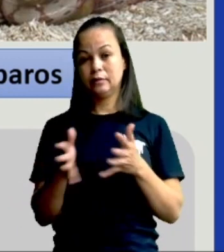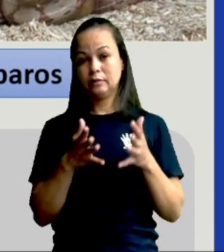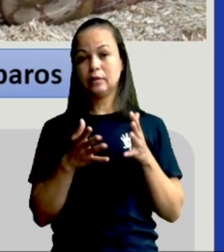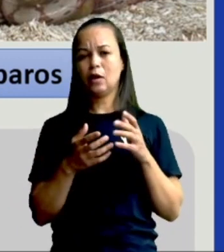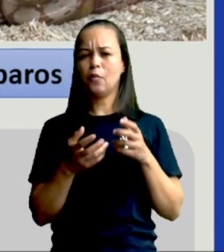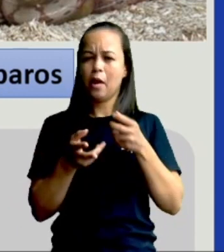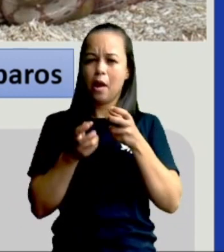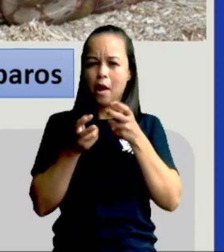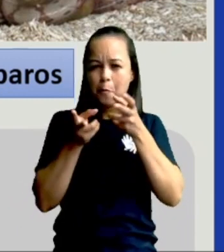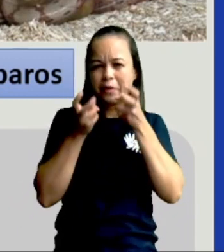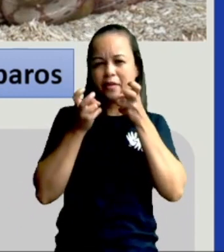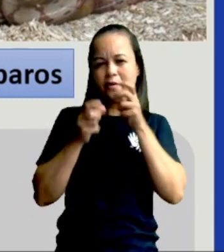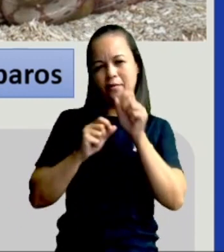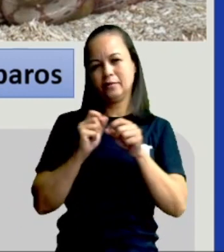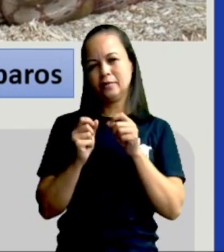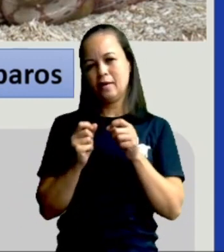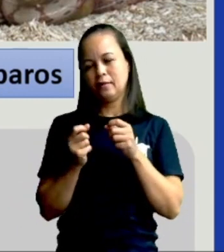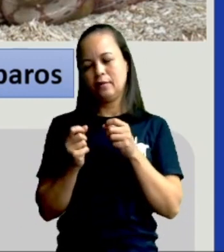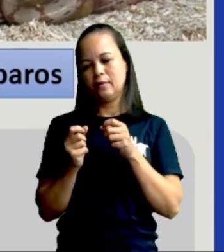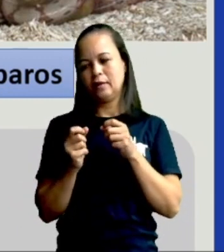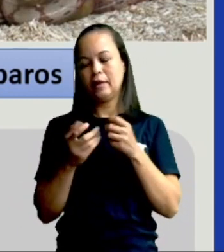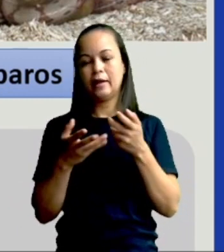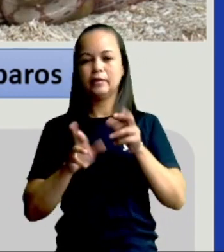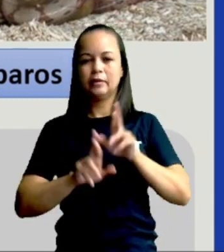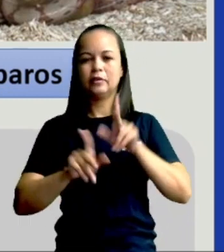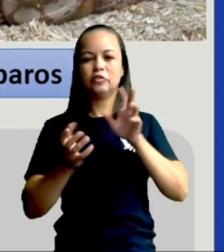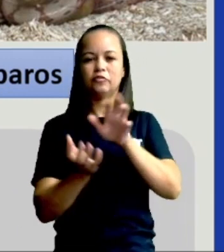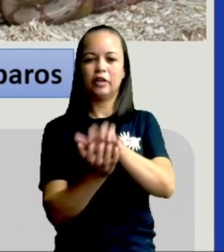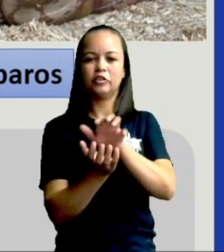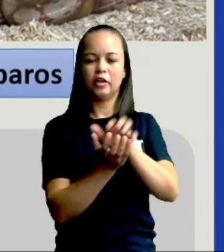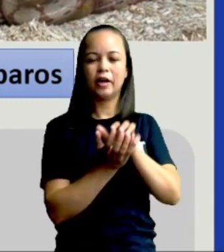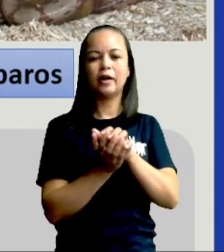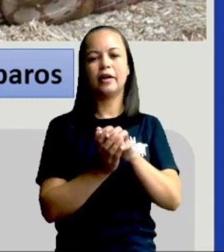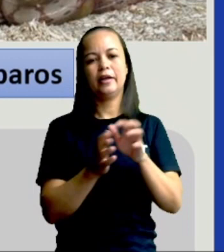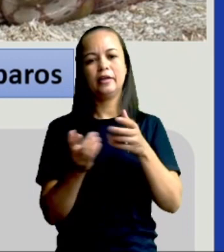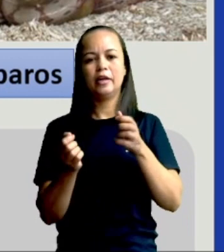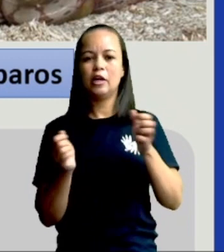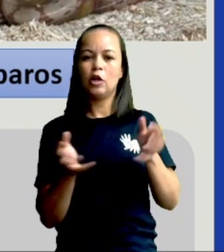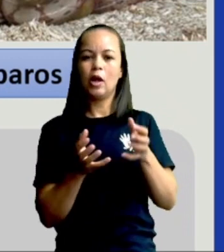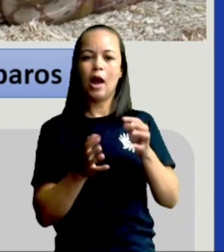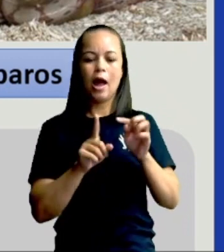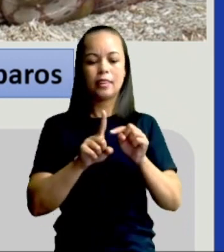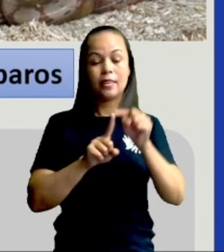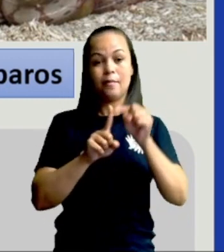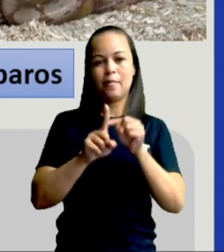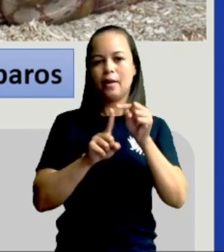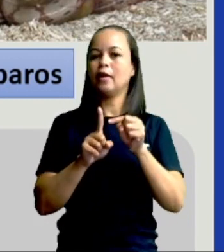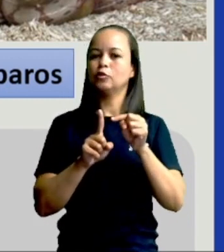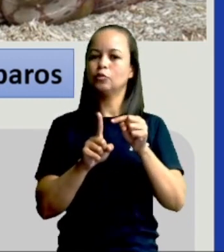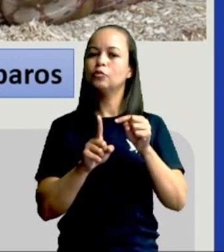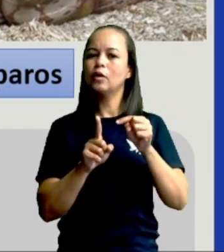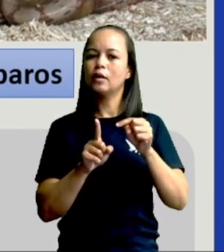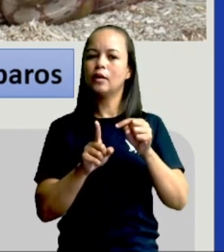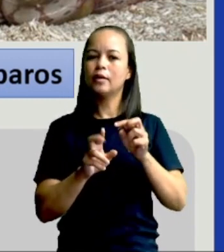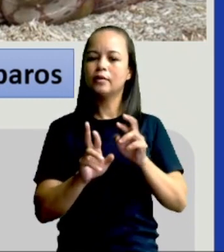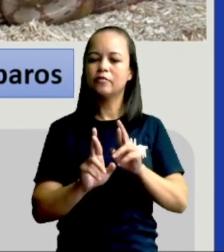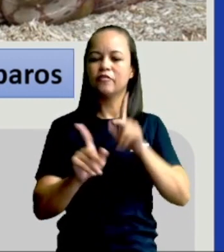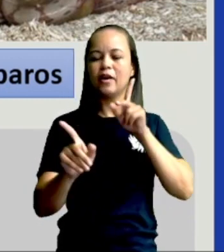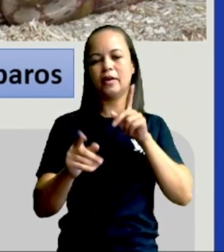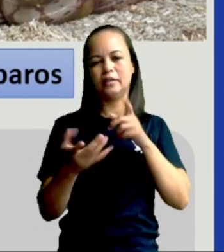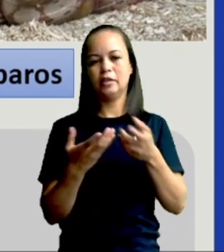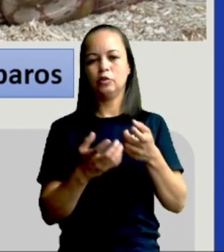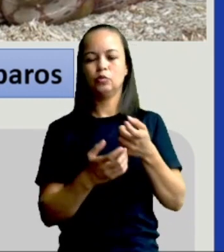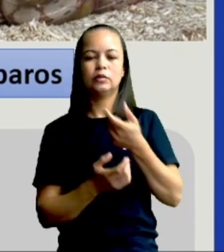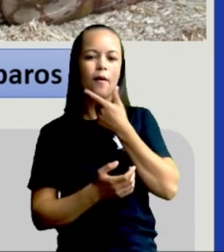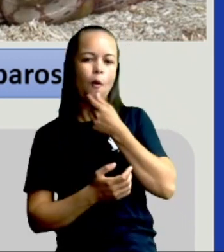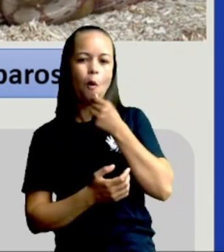característica interessante entre os jacarés, que a temperatura influi no sexo do filhote. Algo interessante também